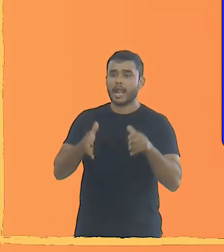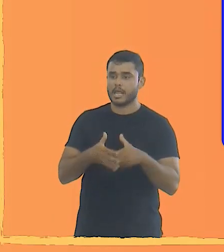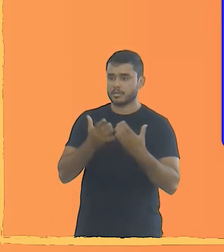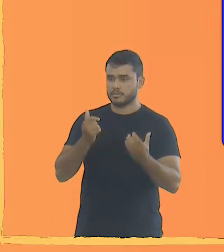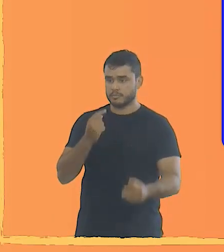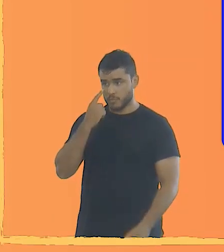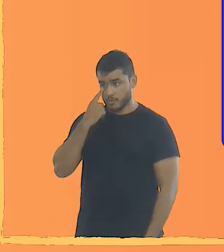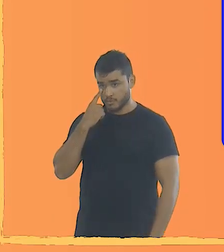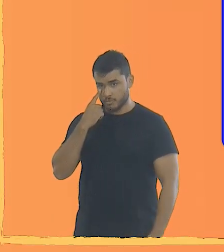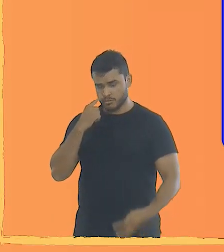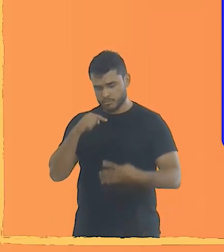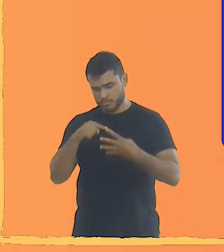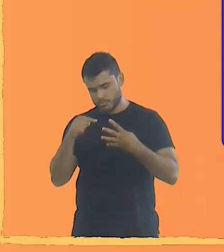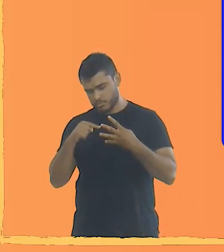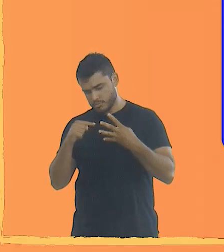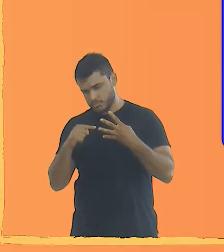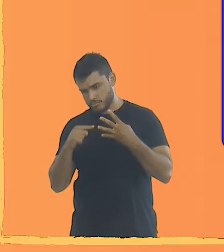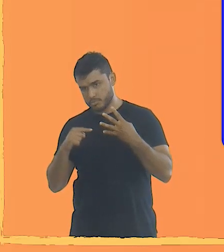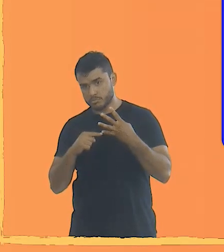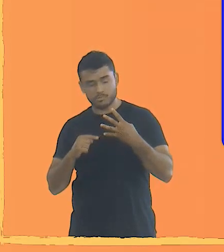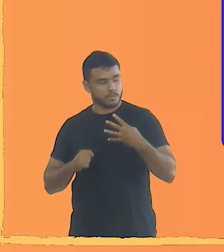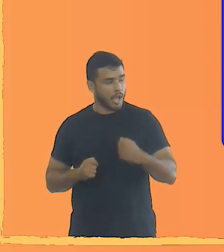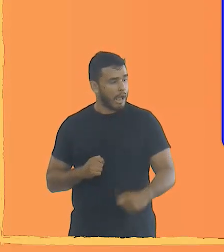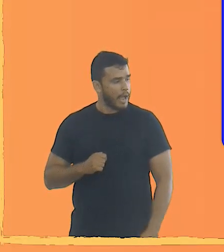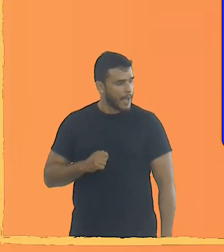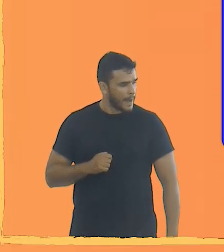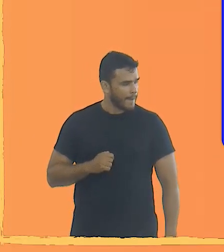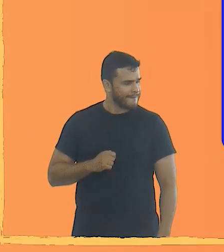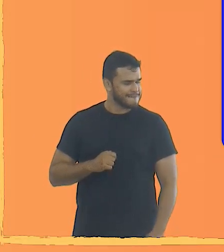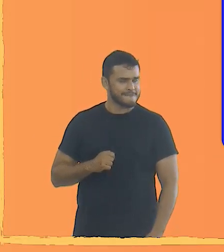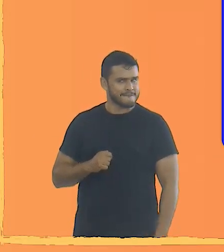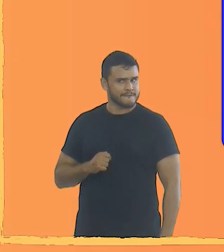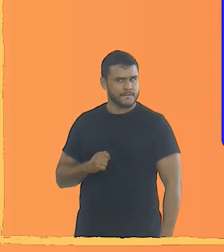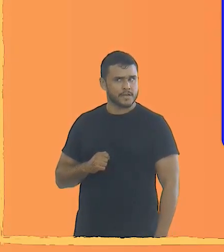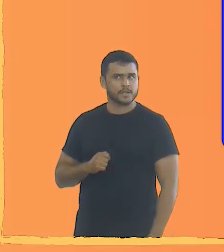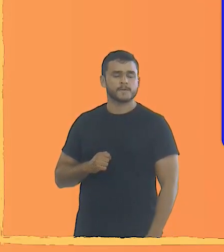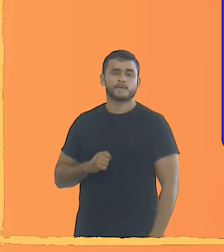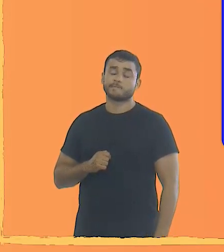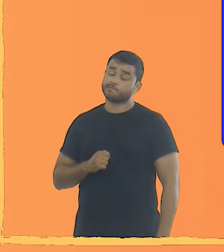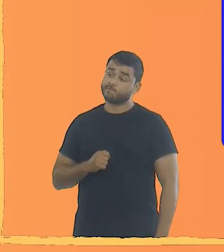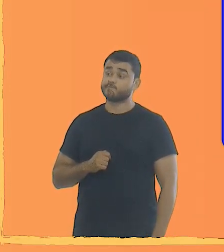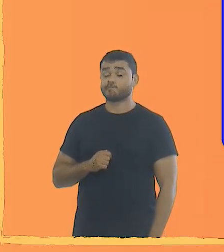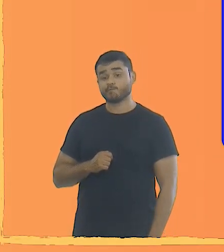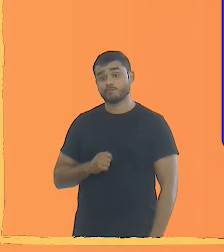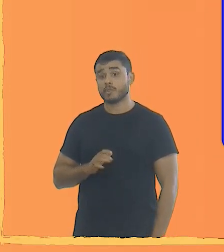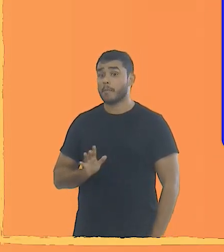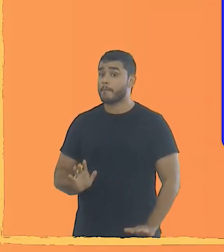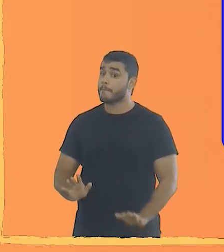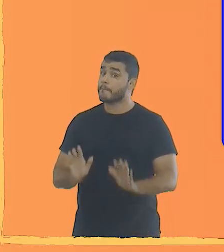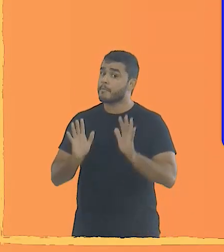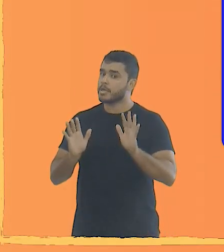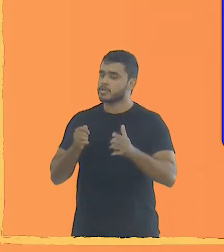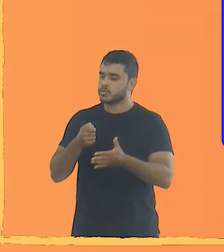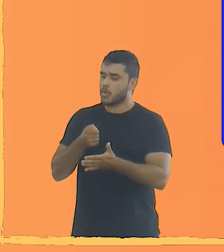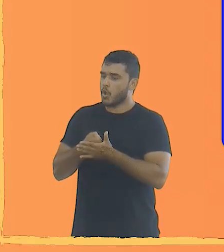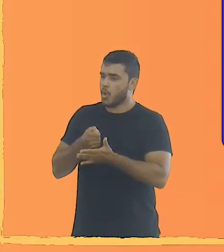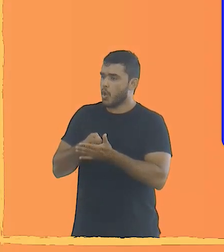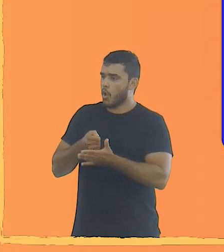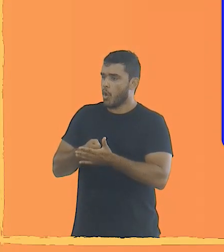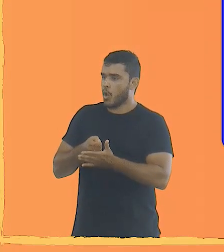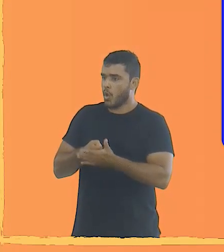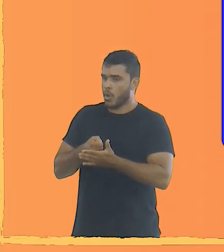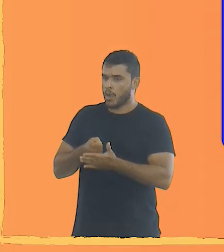tem bebida, tem sobremesa e tem salada. Agora, o texto diz que você pede obrigatoriamente, você